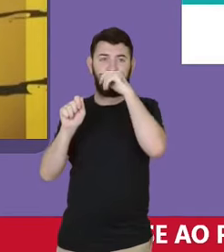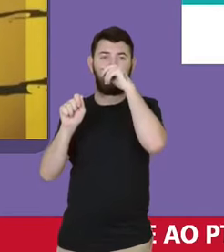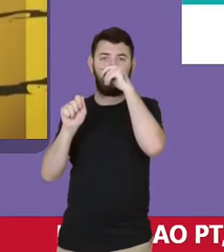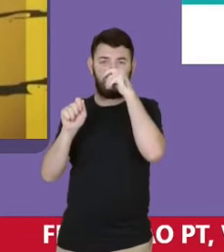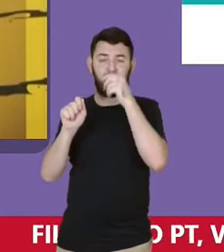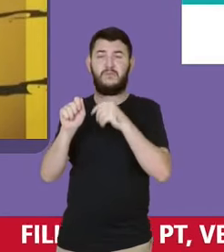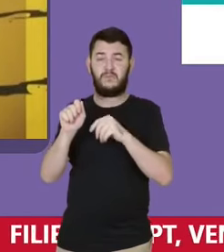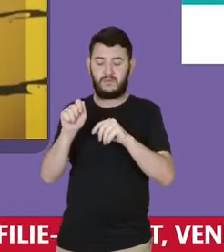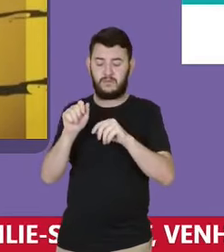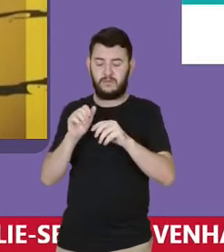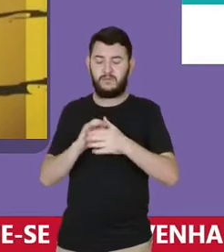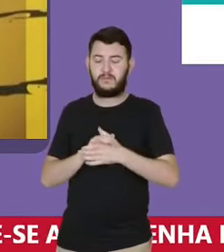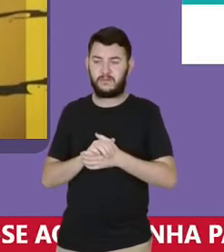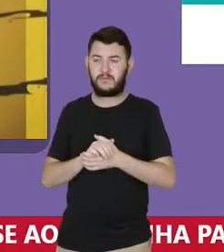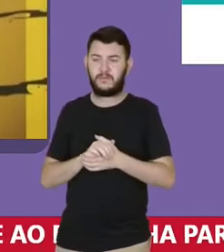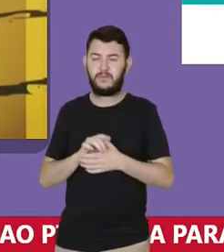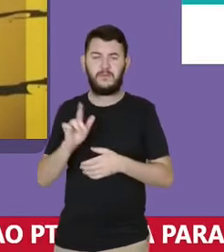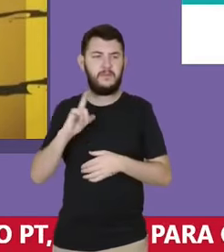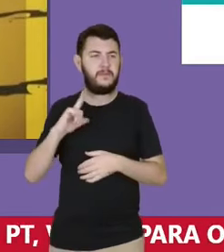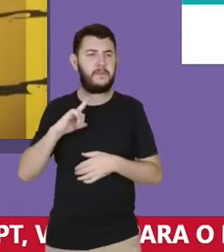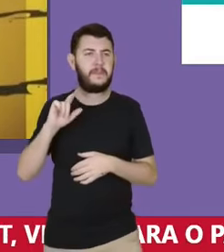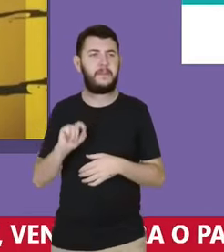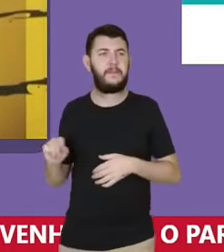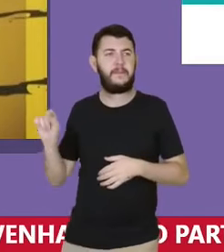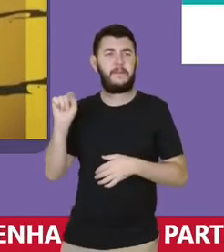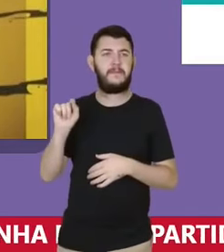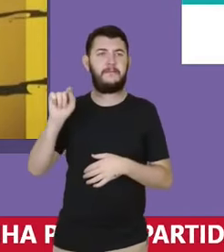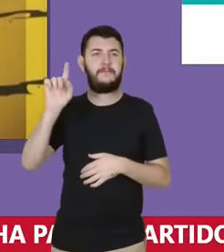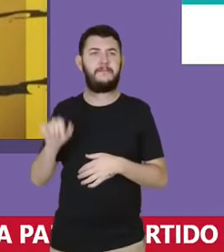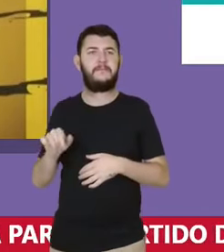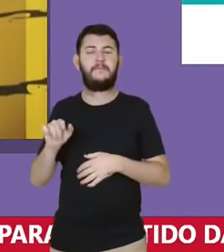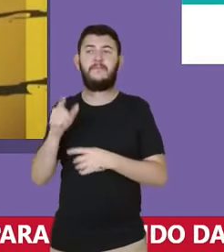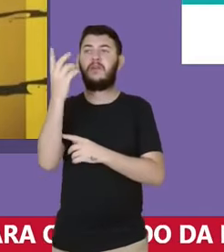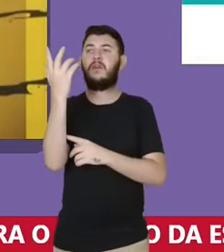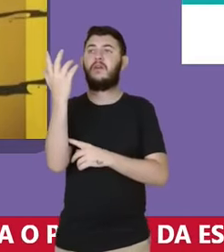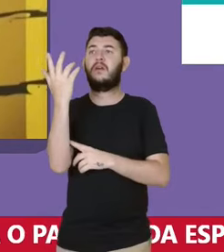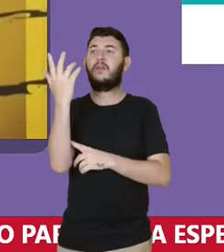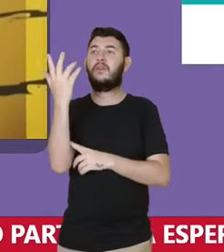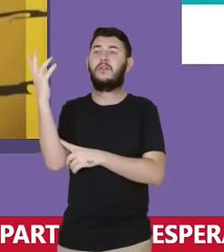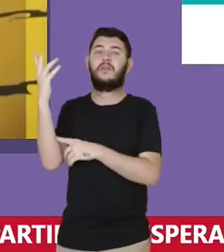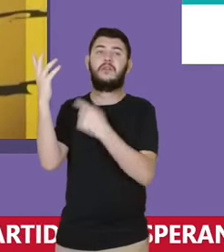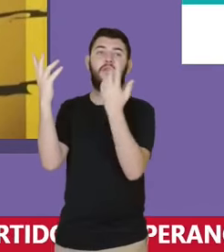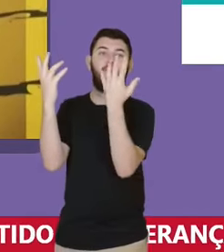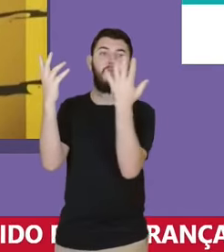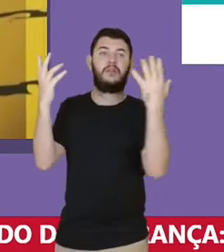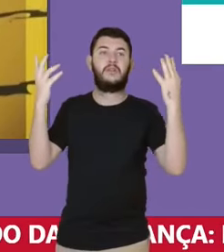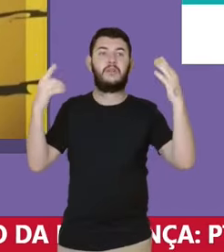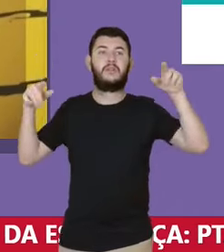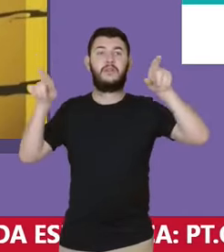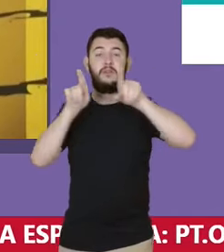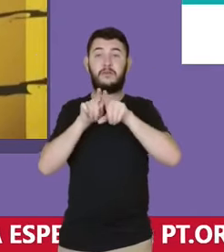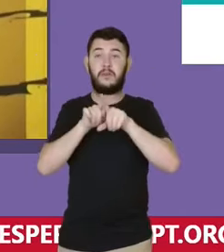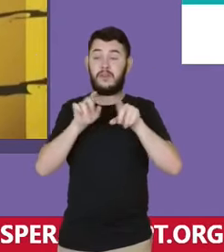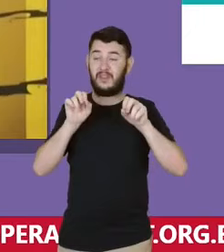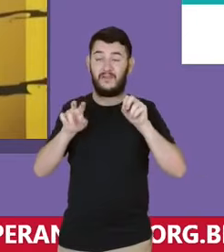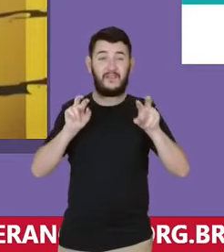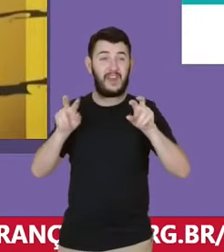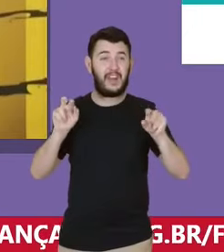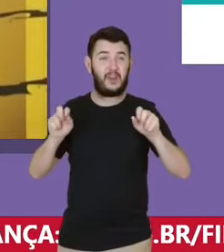eles acabam, né, pulverizando as plantações, e esse veneno ele vai para o ambiente